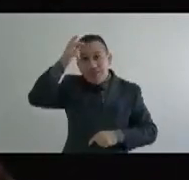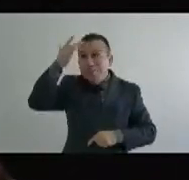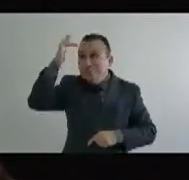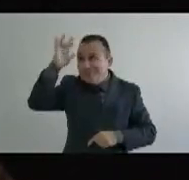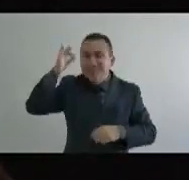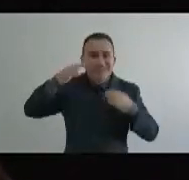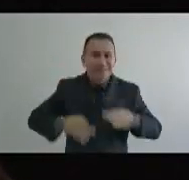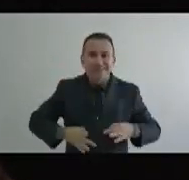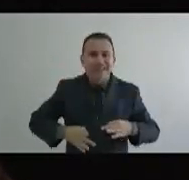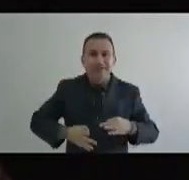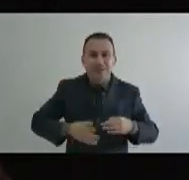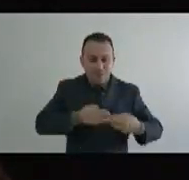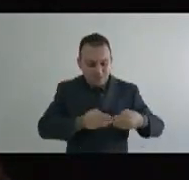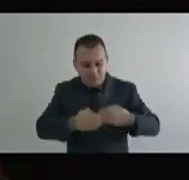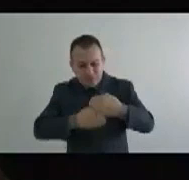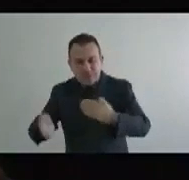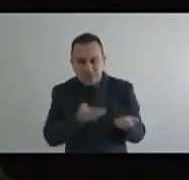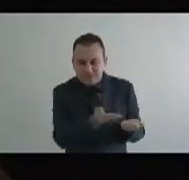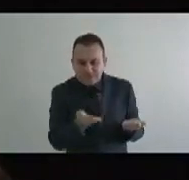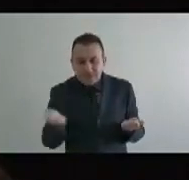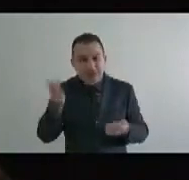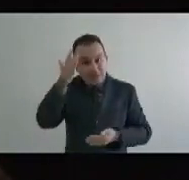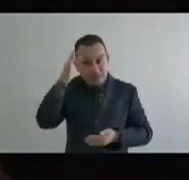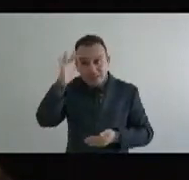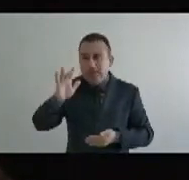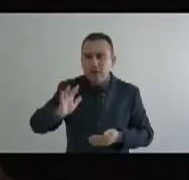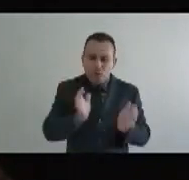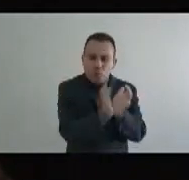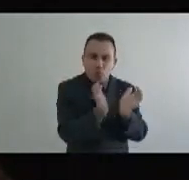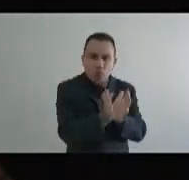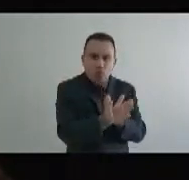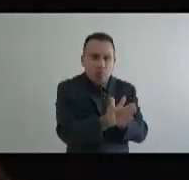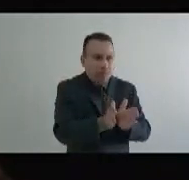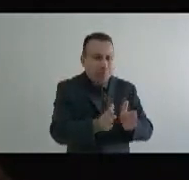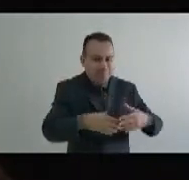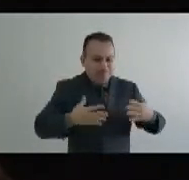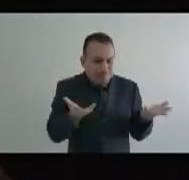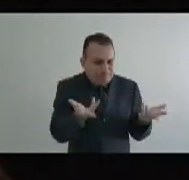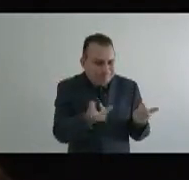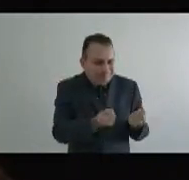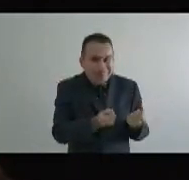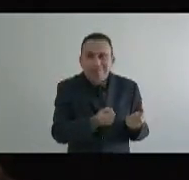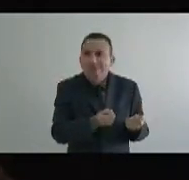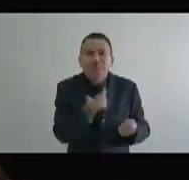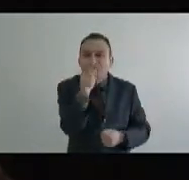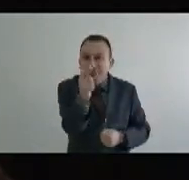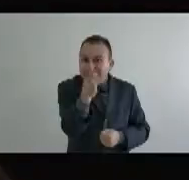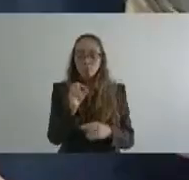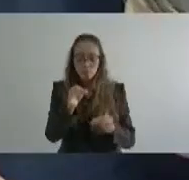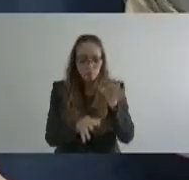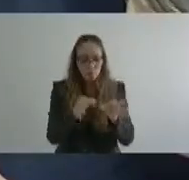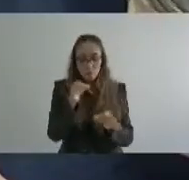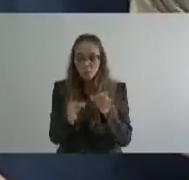fazer um processo licitatório, fica com dificuldade, às vezes não tem uma equipe bem preparada lá na prefeitura. Então é o seguinte, essa é uma